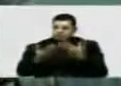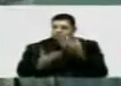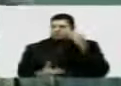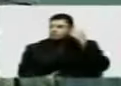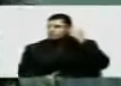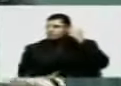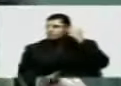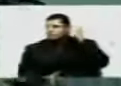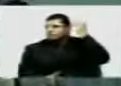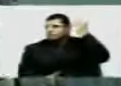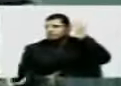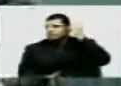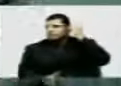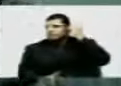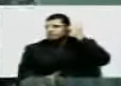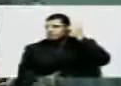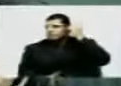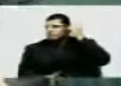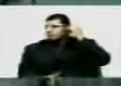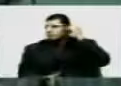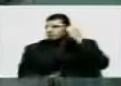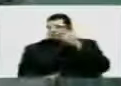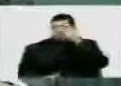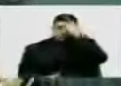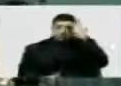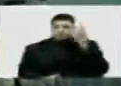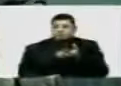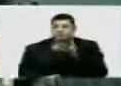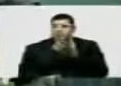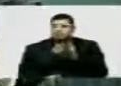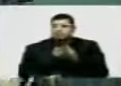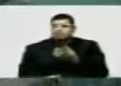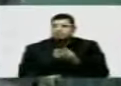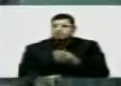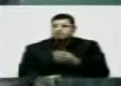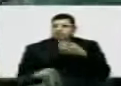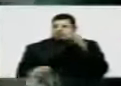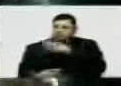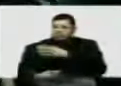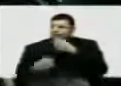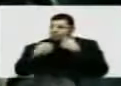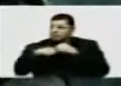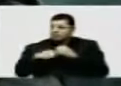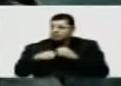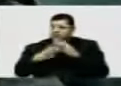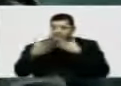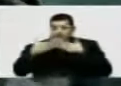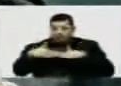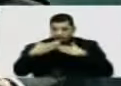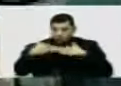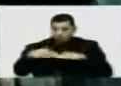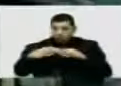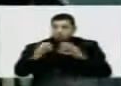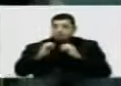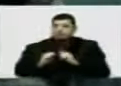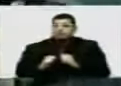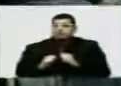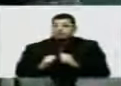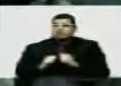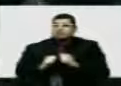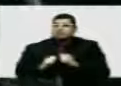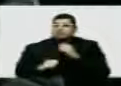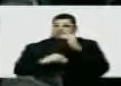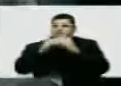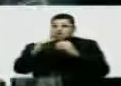nesse momento, fazendo aquela metáfora do paciente, o paciente está tendo um ataque cardíaco, nós precisamos estabilizar o paciente, para que